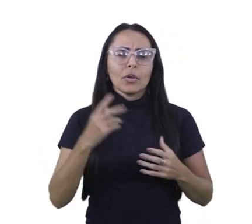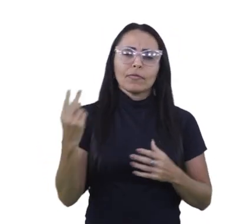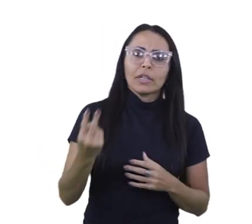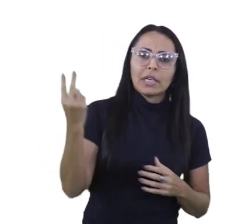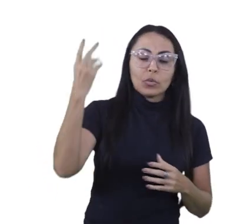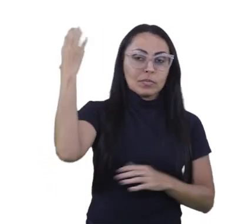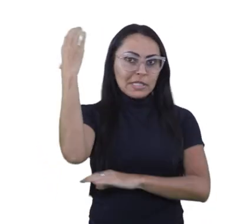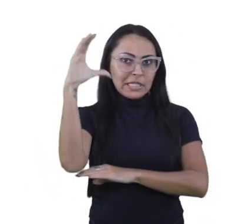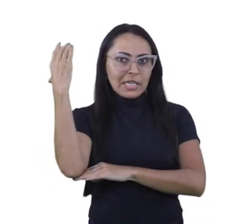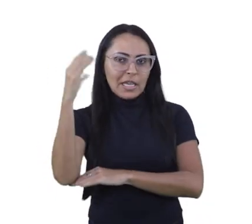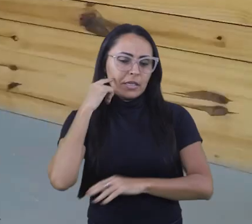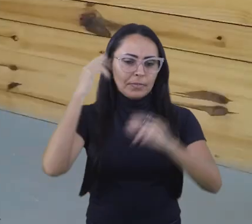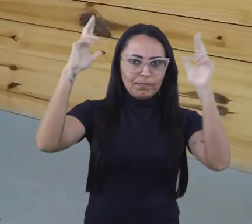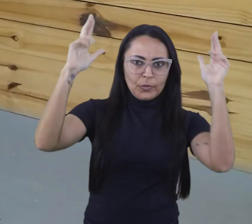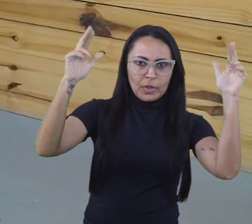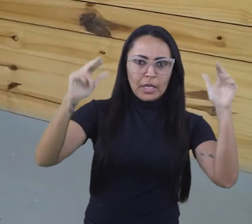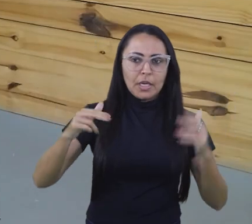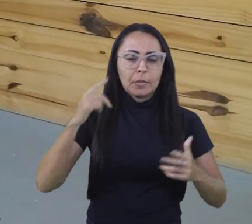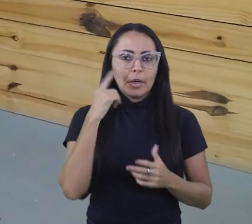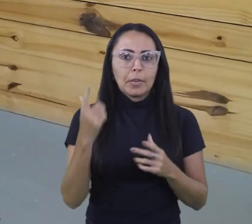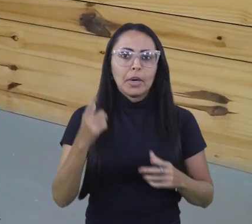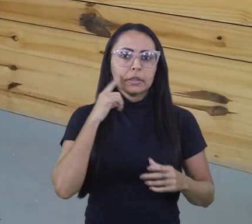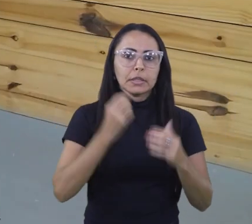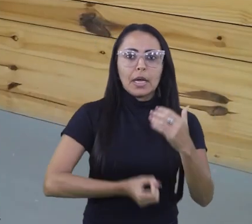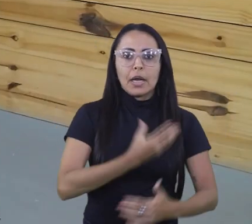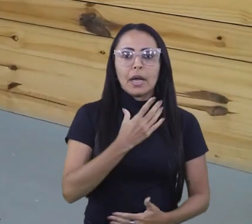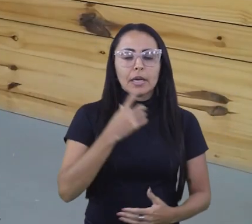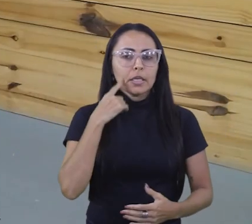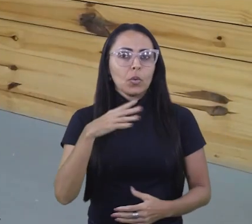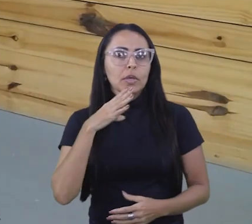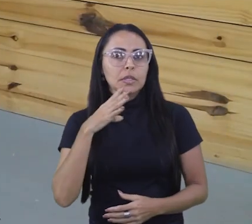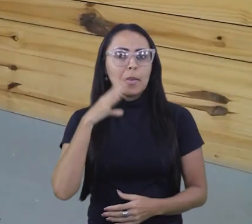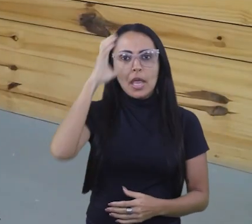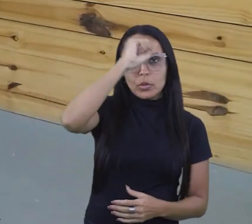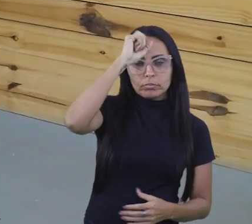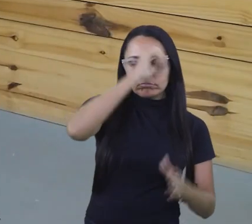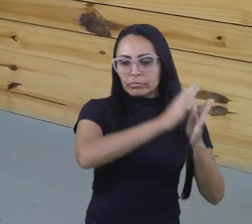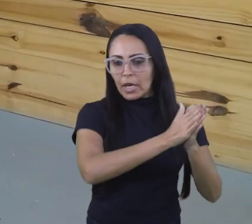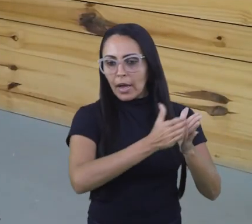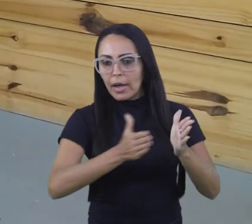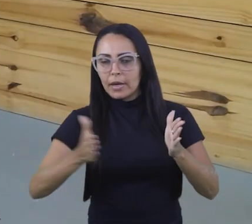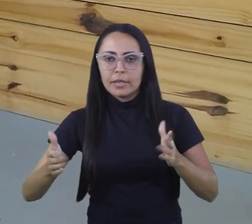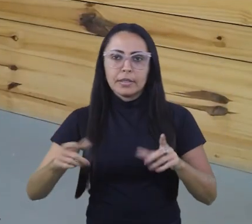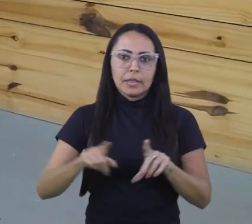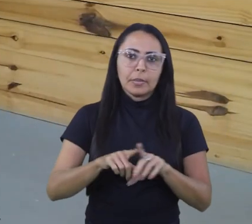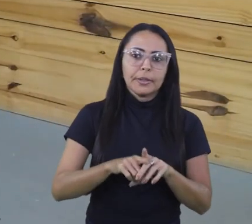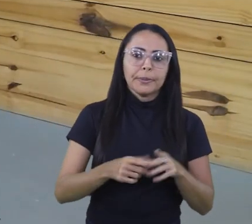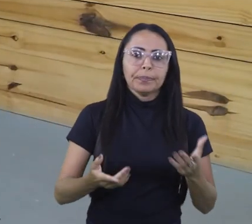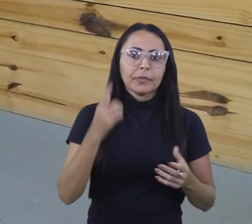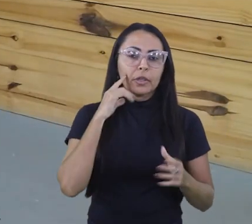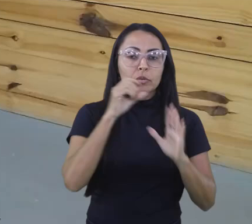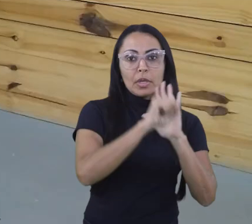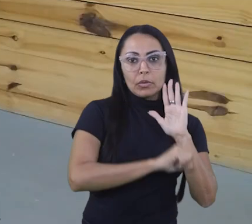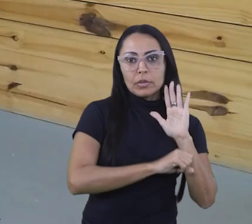das ciências, de temas, né, a partir de áreas de conhecimento, que são as 10 grandes áreas, né, que Neville pensa lá no